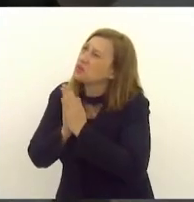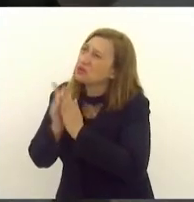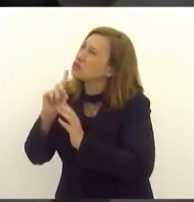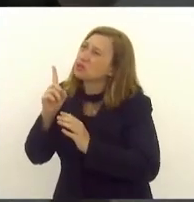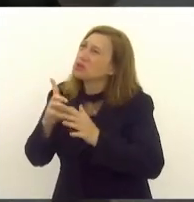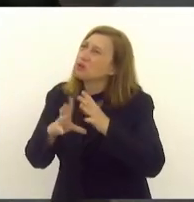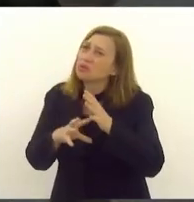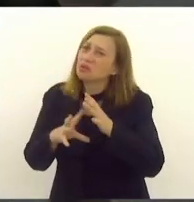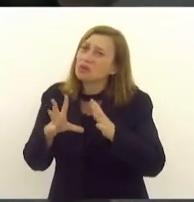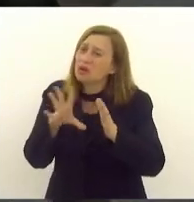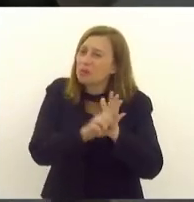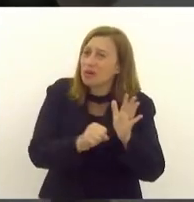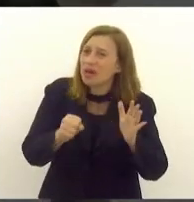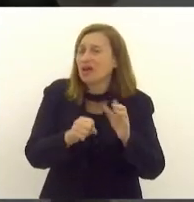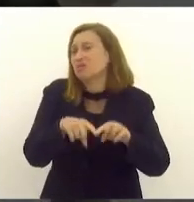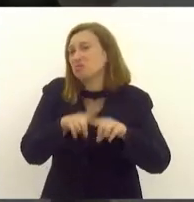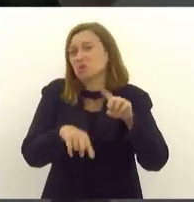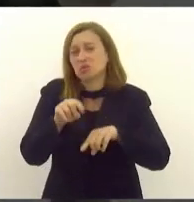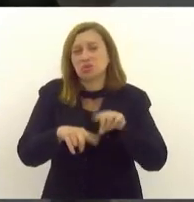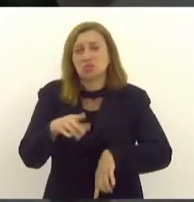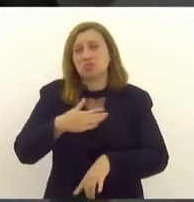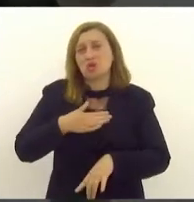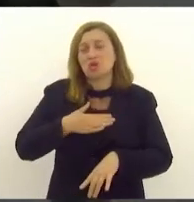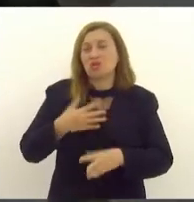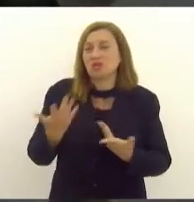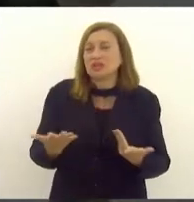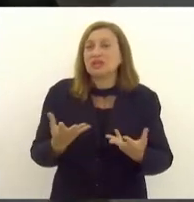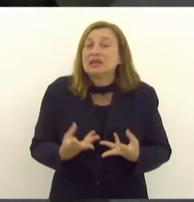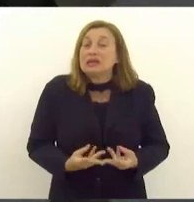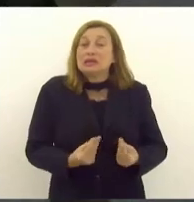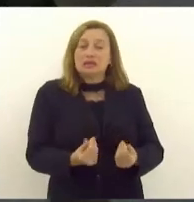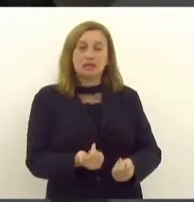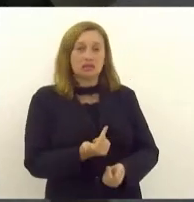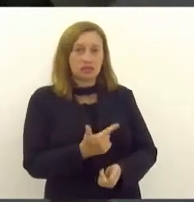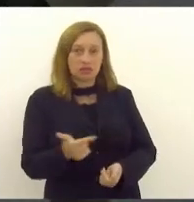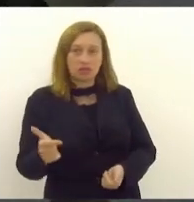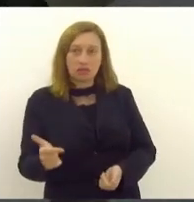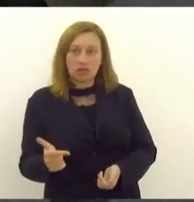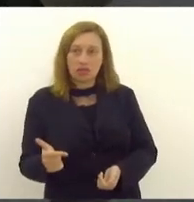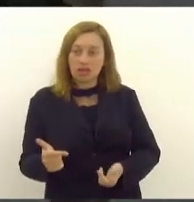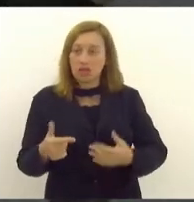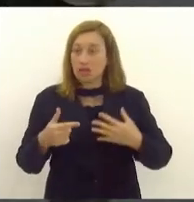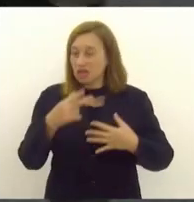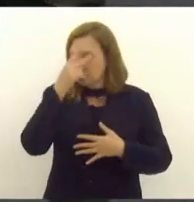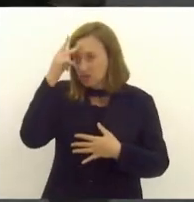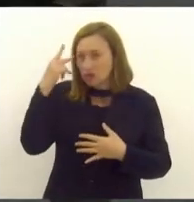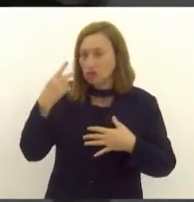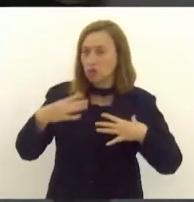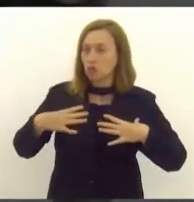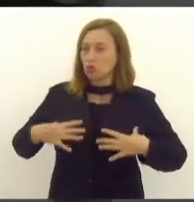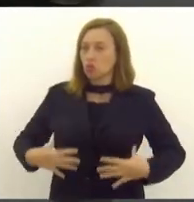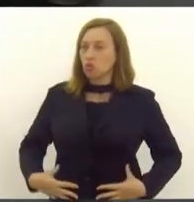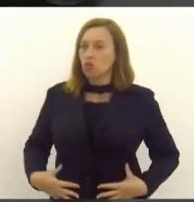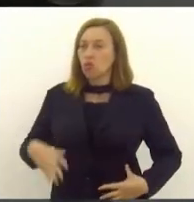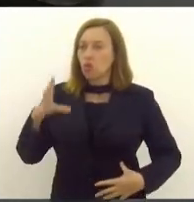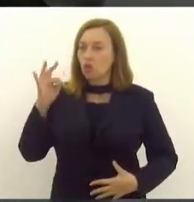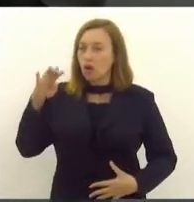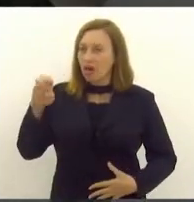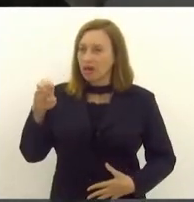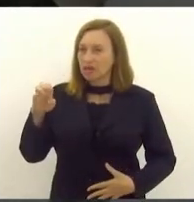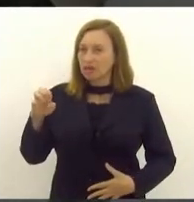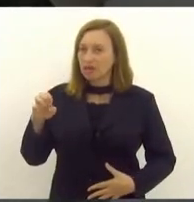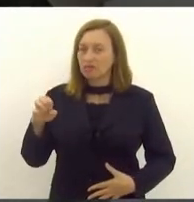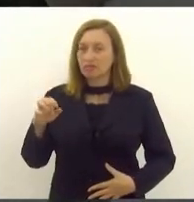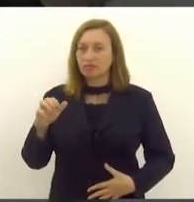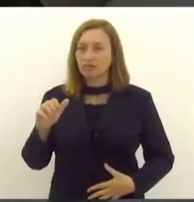a mercadoria e de forma absolutamente insensível essas figuras que vestem tão somente um colete da prefeitura sem nenhuma